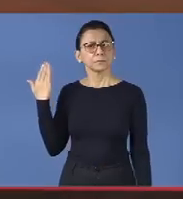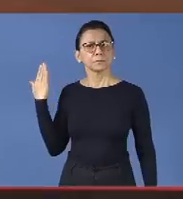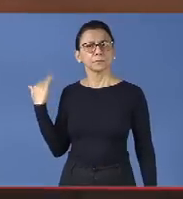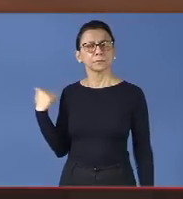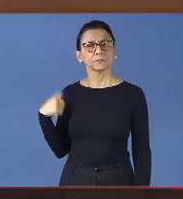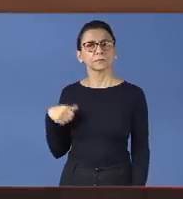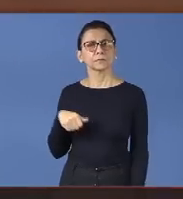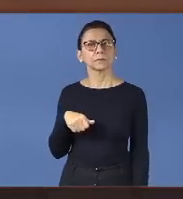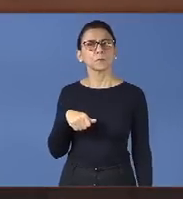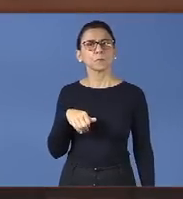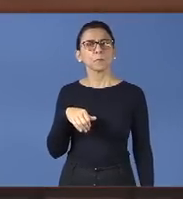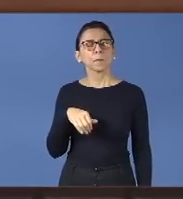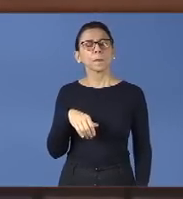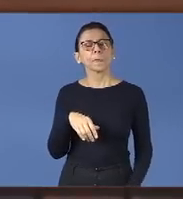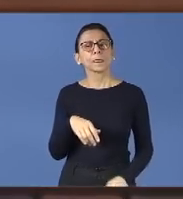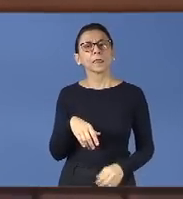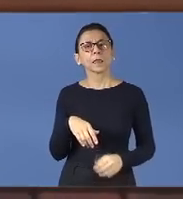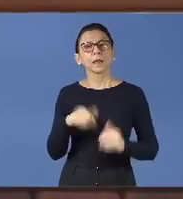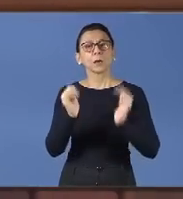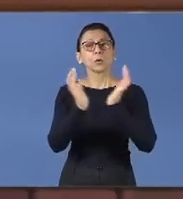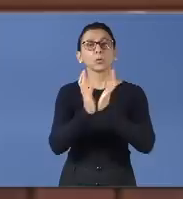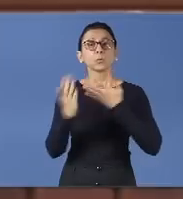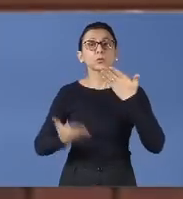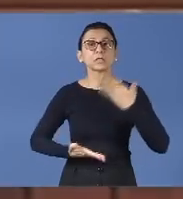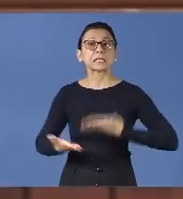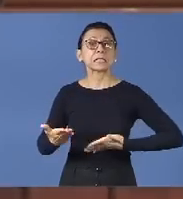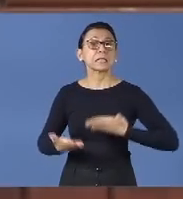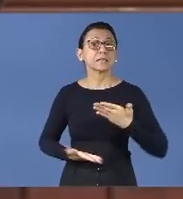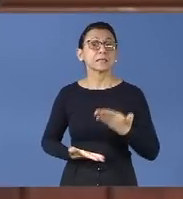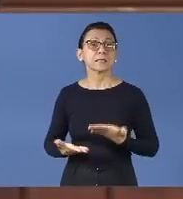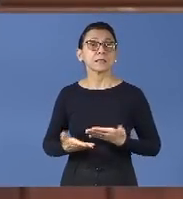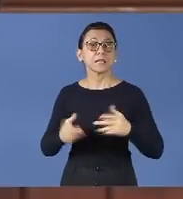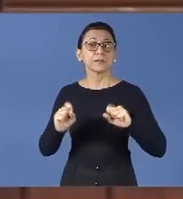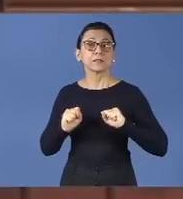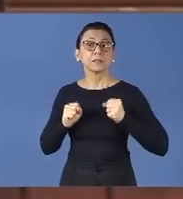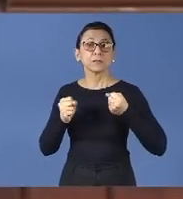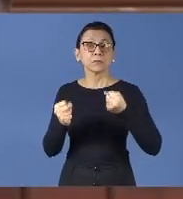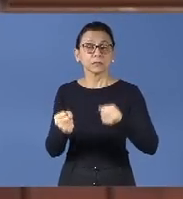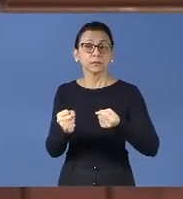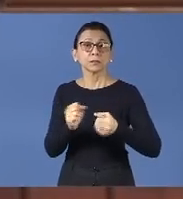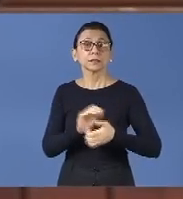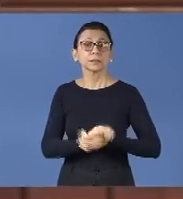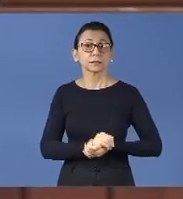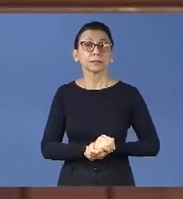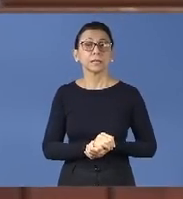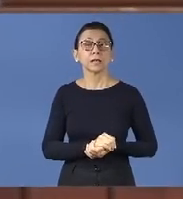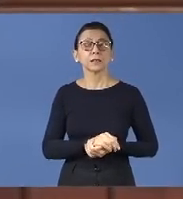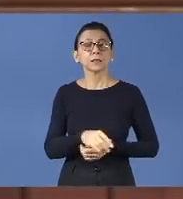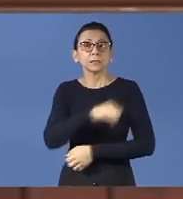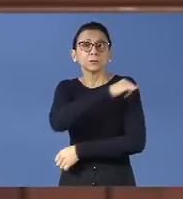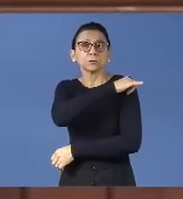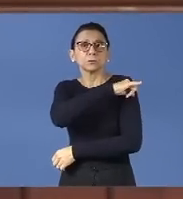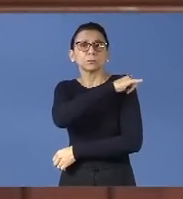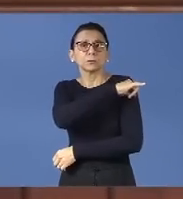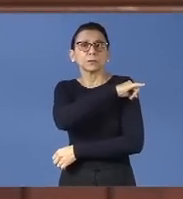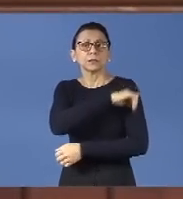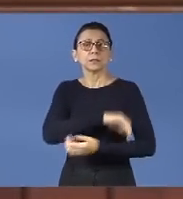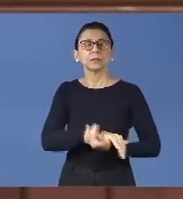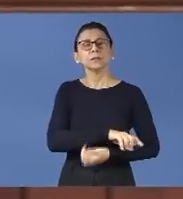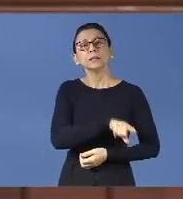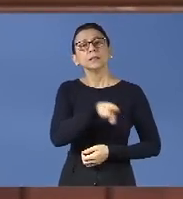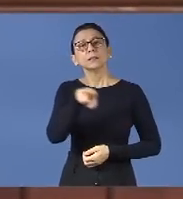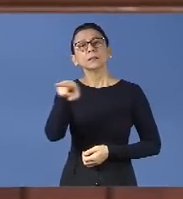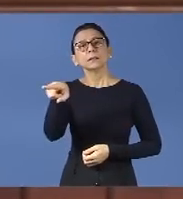de irmãos dedicados, servos de Deus, que foram lá para uma igreja nossa, lá no Rio de Janeiro,